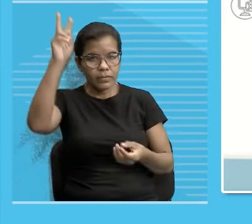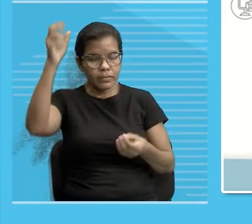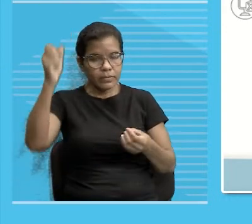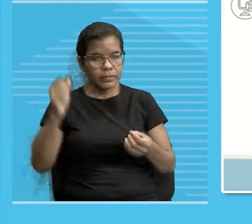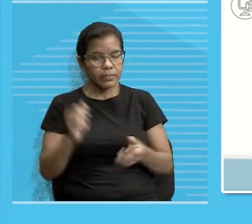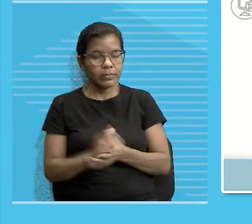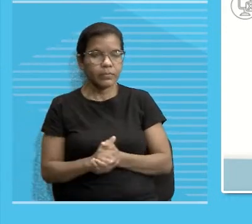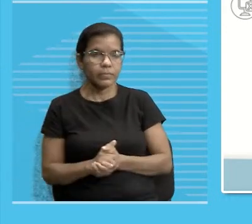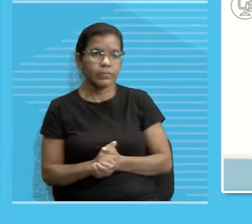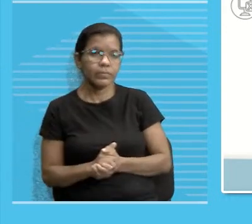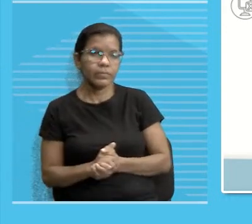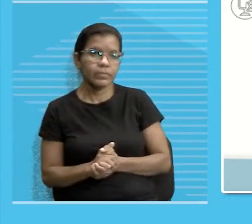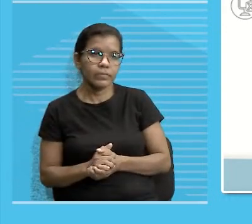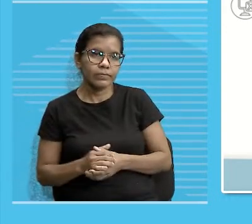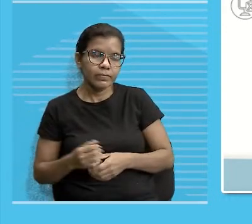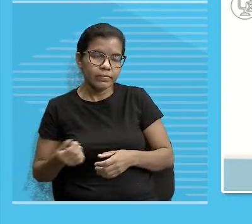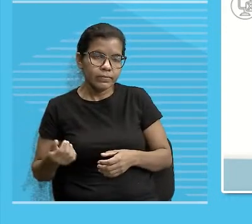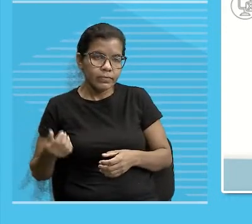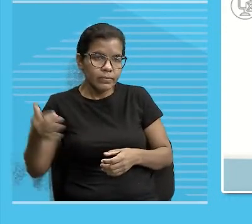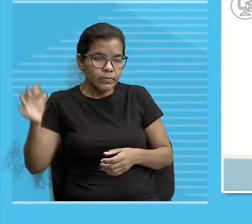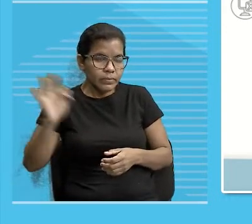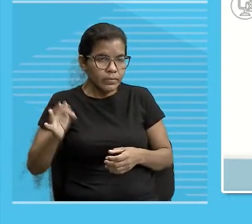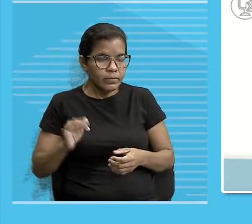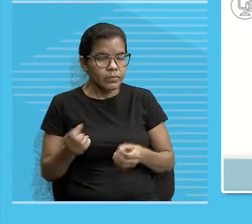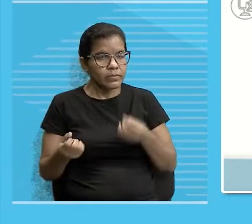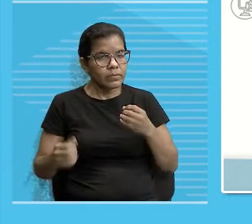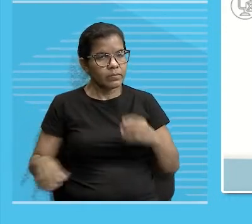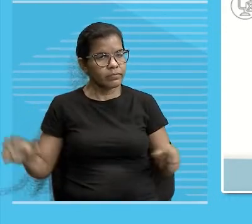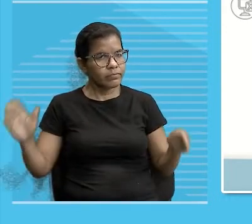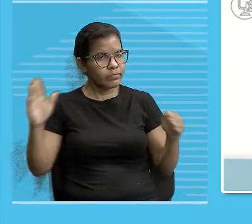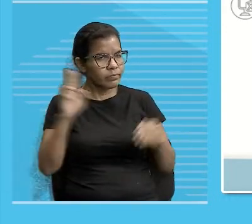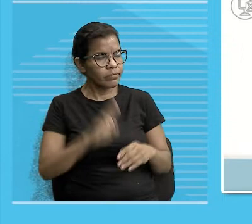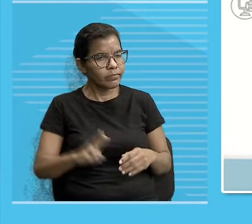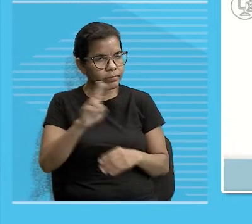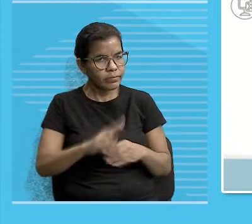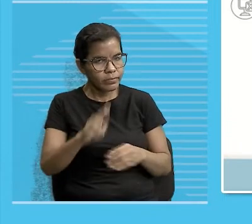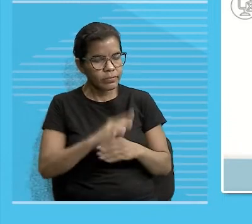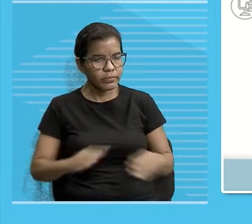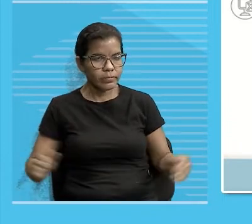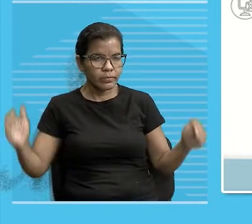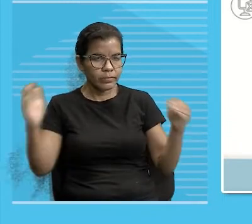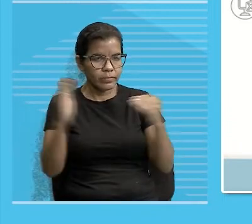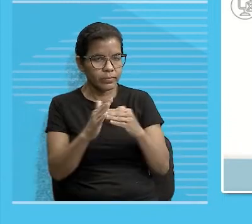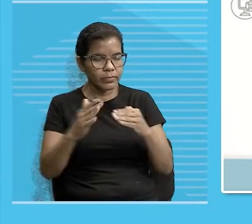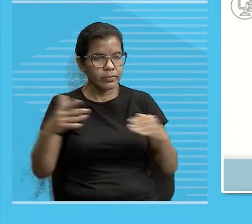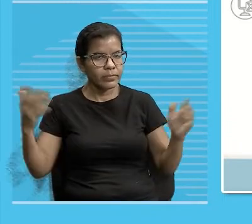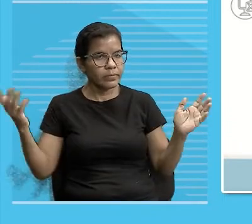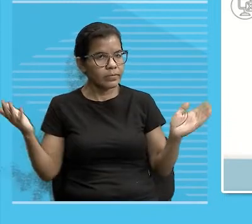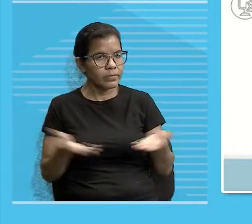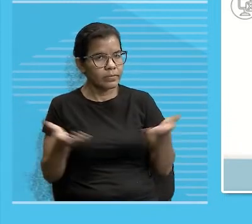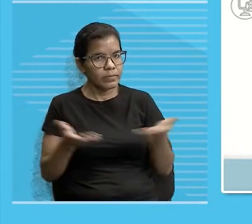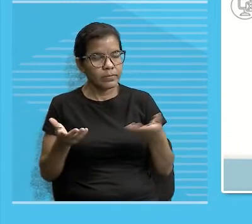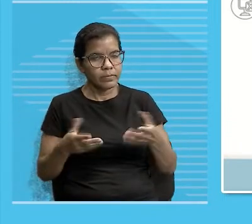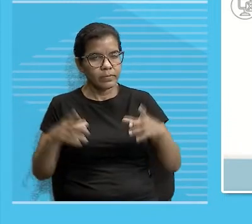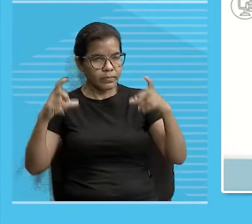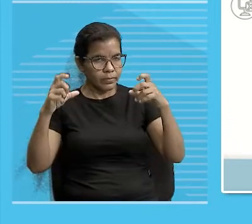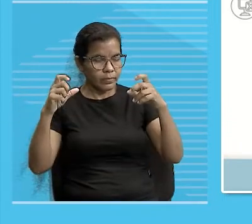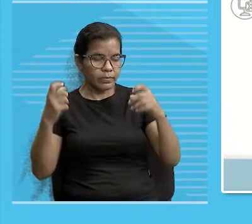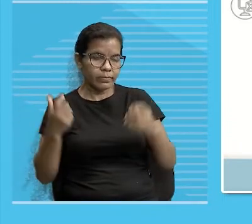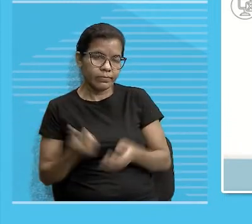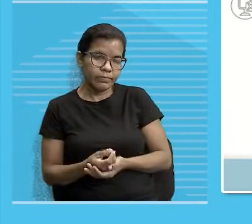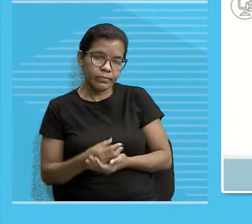Beleza? Isso é uma técnica que ainda hoje é muito utilizada aí em fotografias, etc, etc,